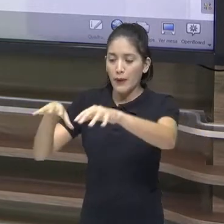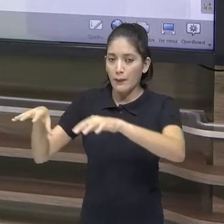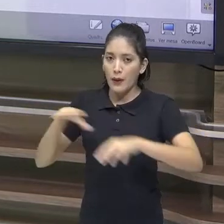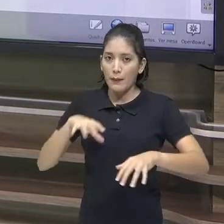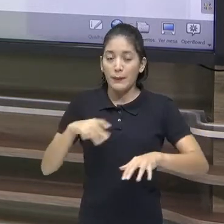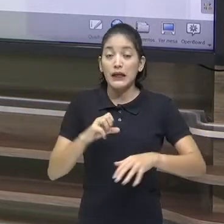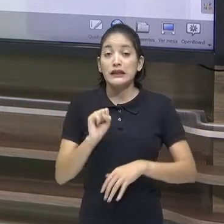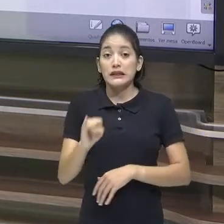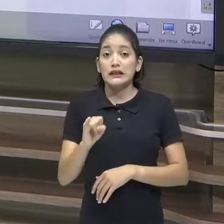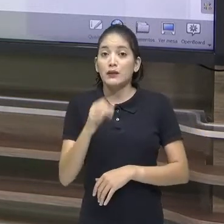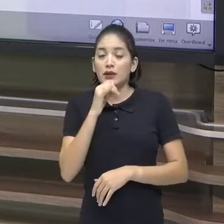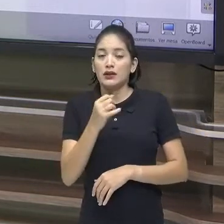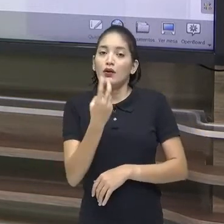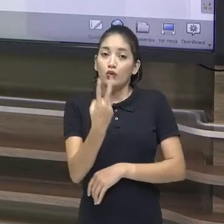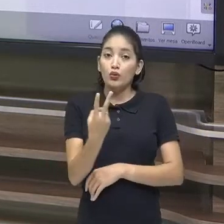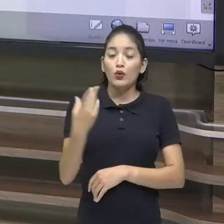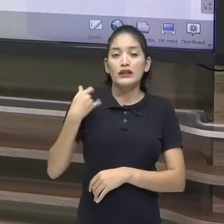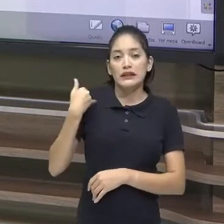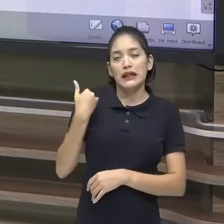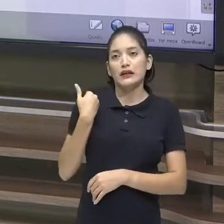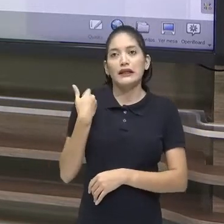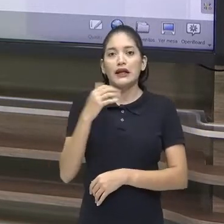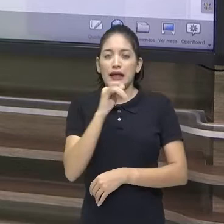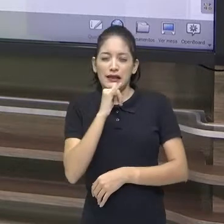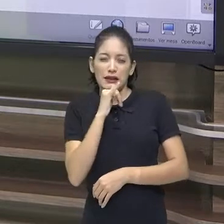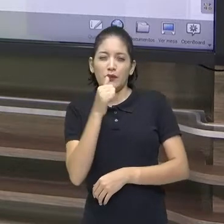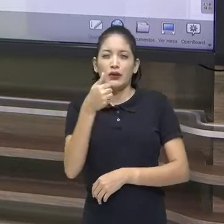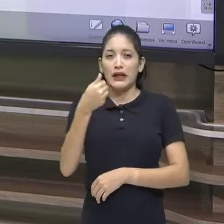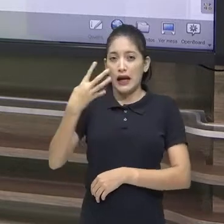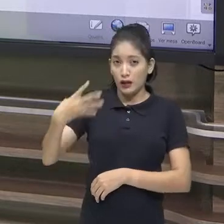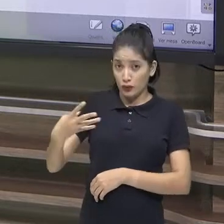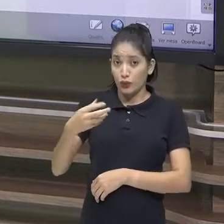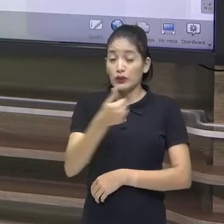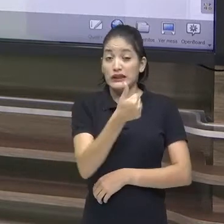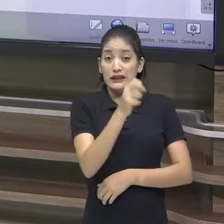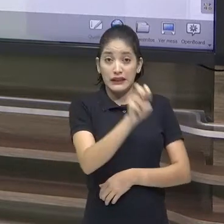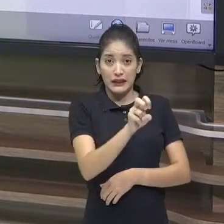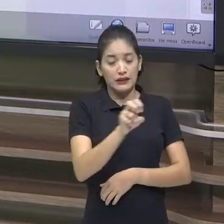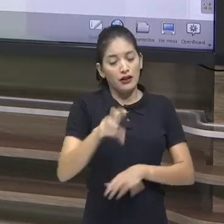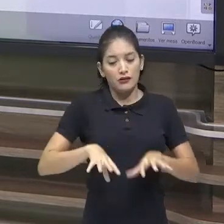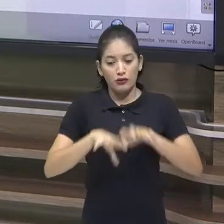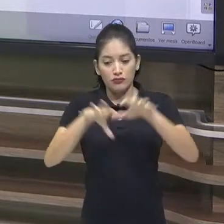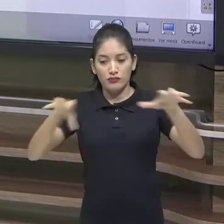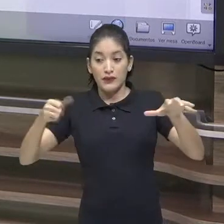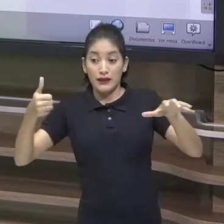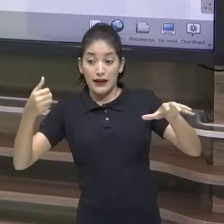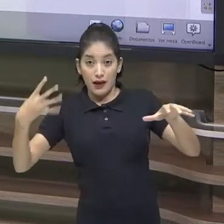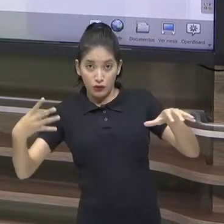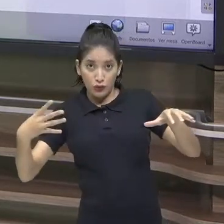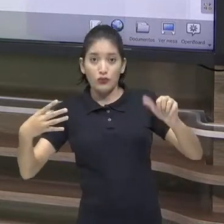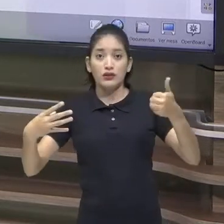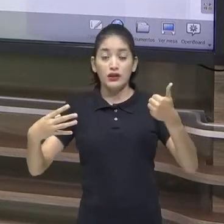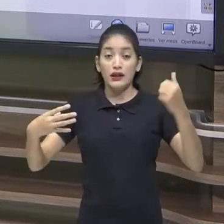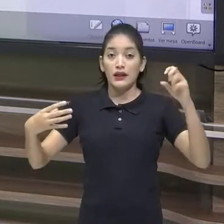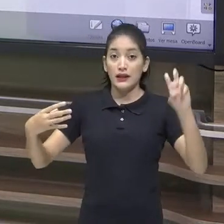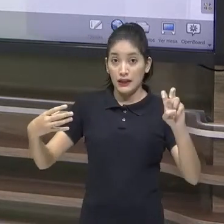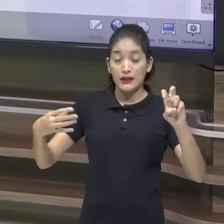tem aí duas idades, 14 e 15 anos. Aí você divide a sala, os alunos que têm 14 anos e 15 anos. Então, você